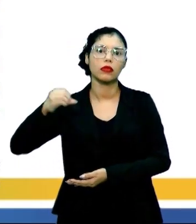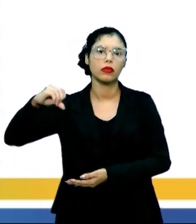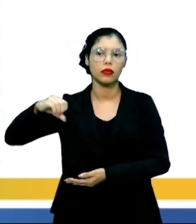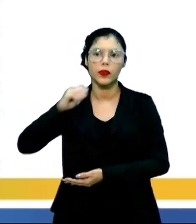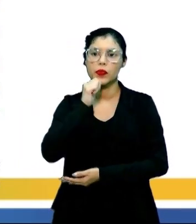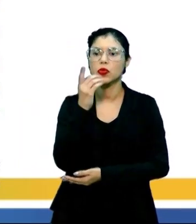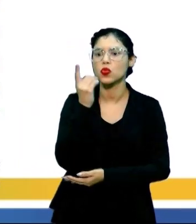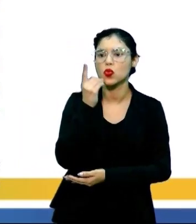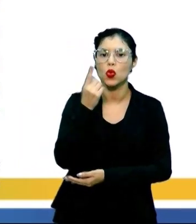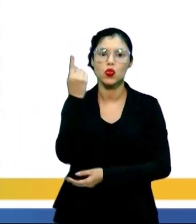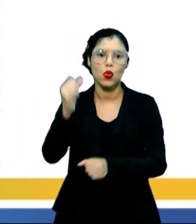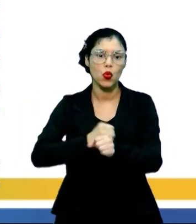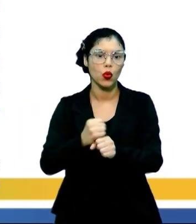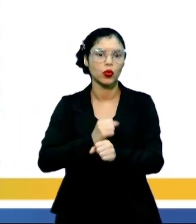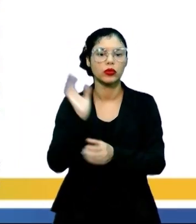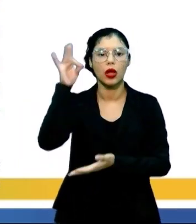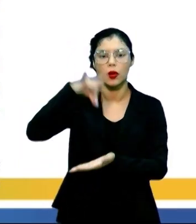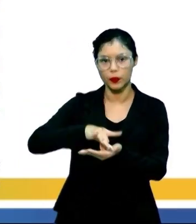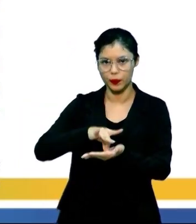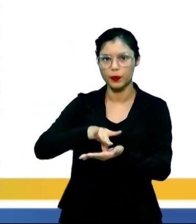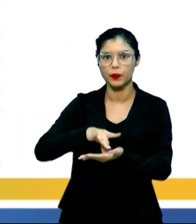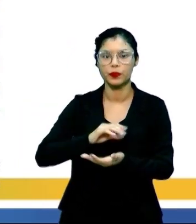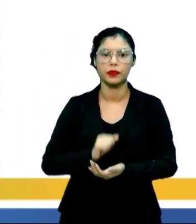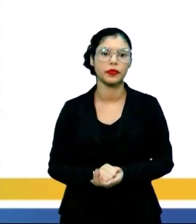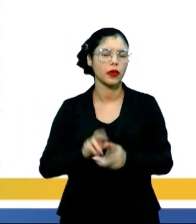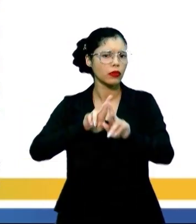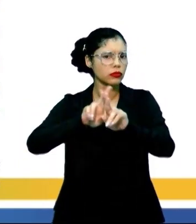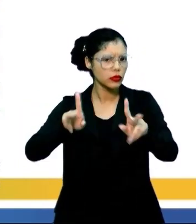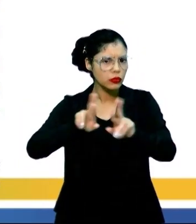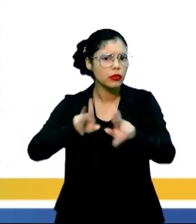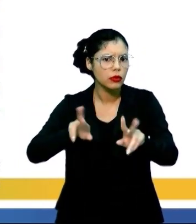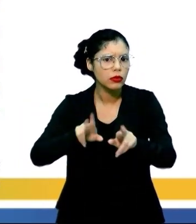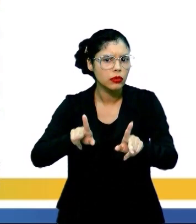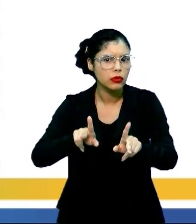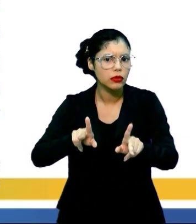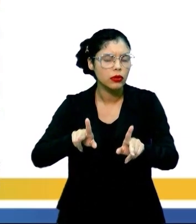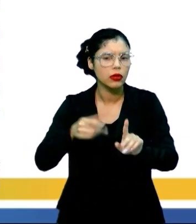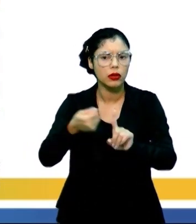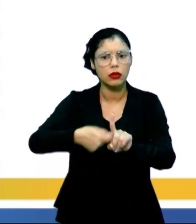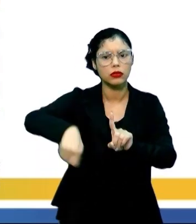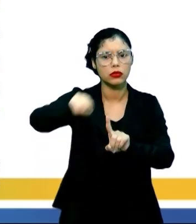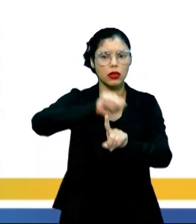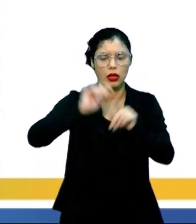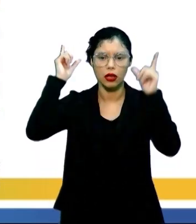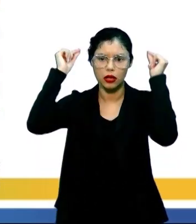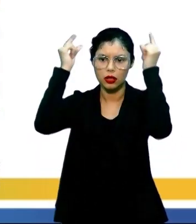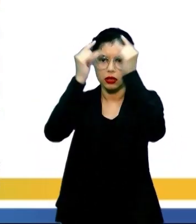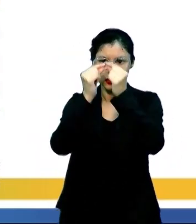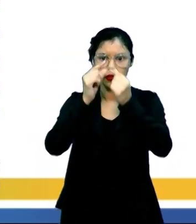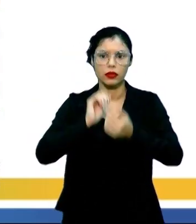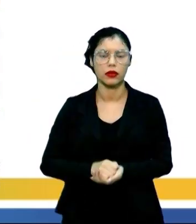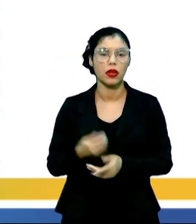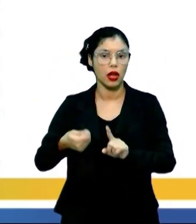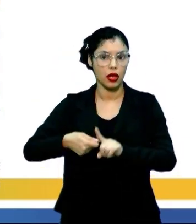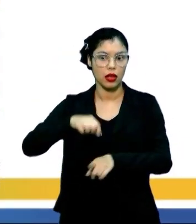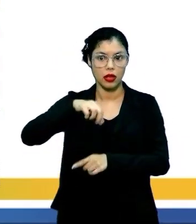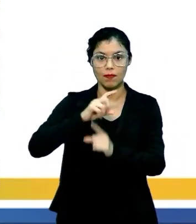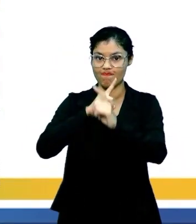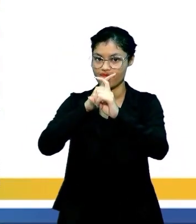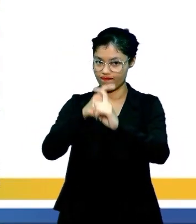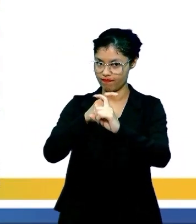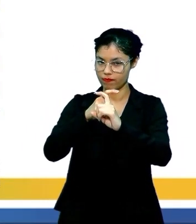365,24219 dias de um ano solar real. A diferença entre o calendário gregoriano e o maia